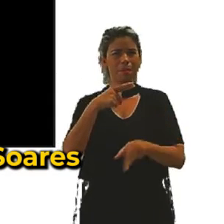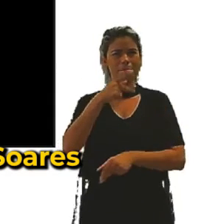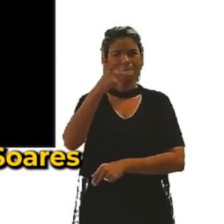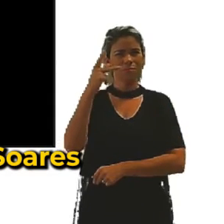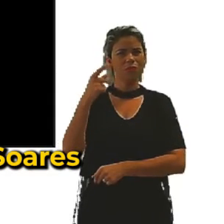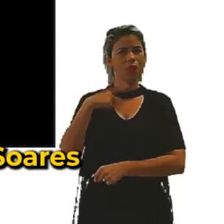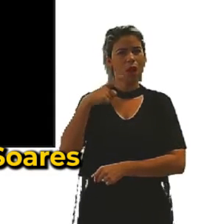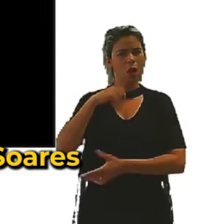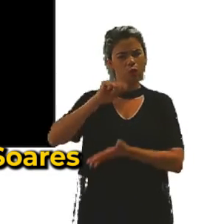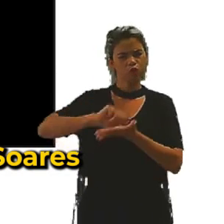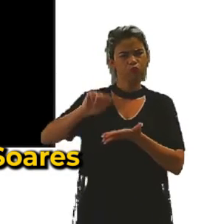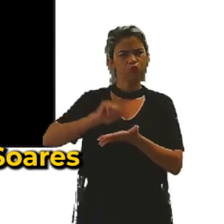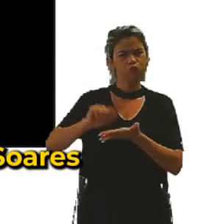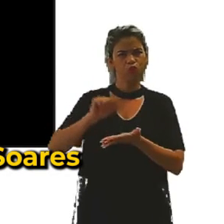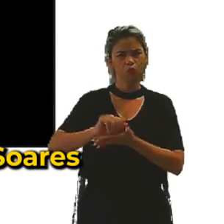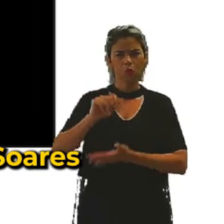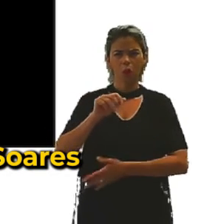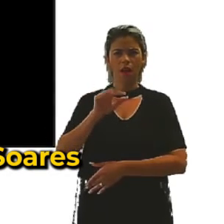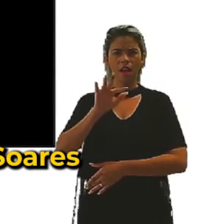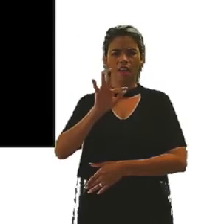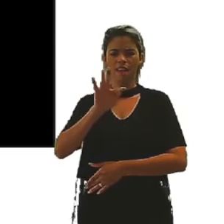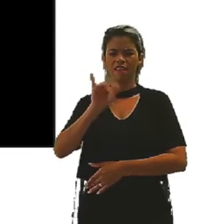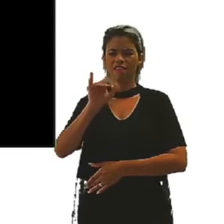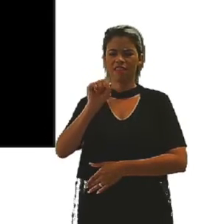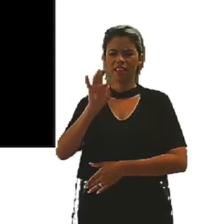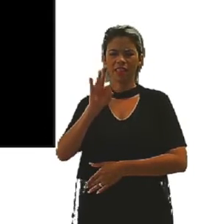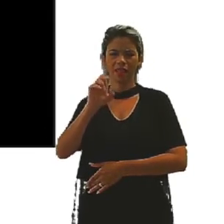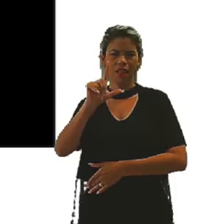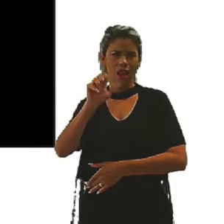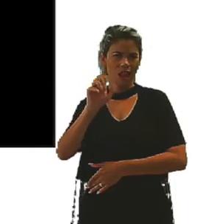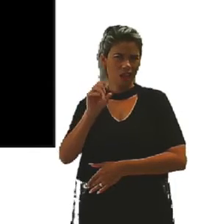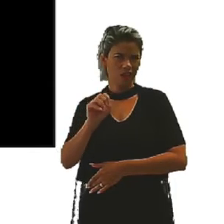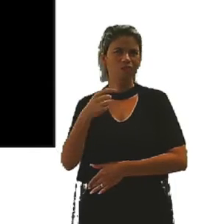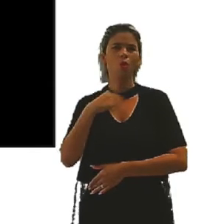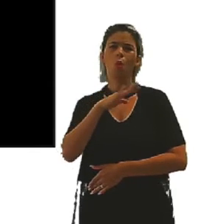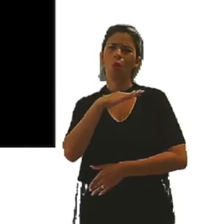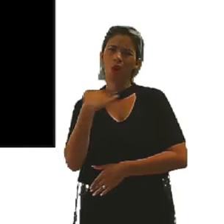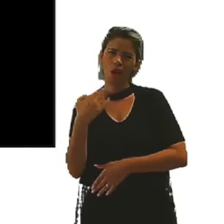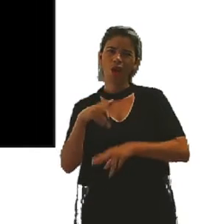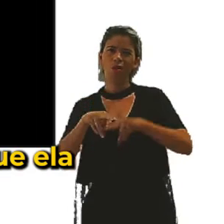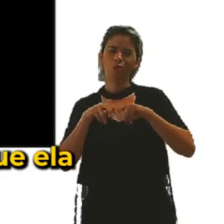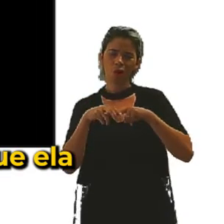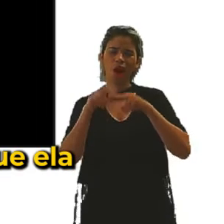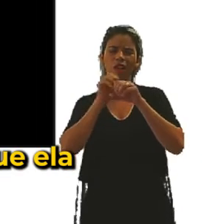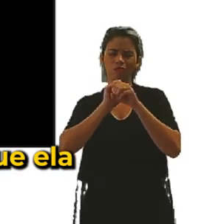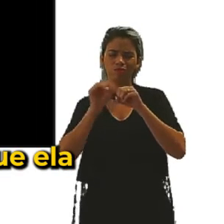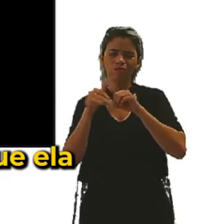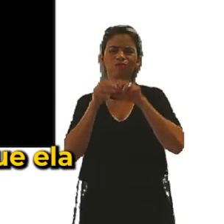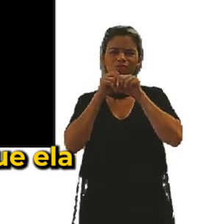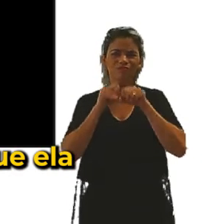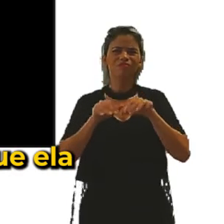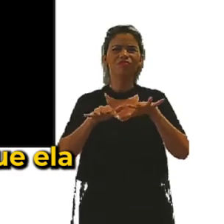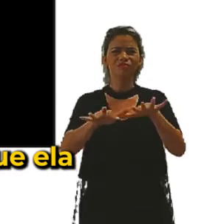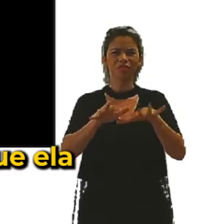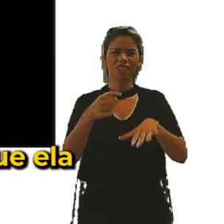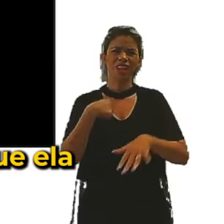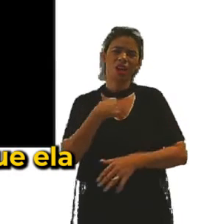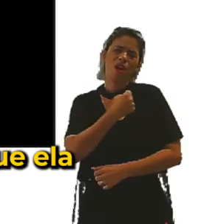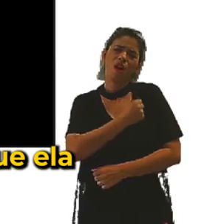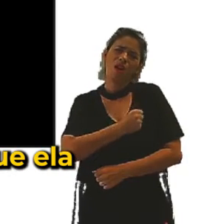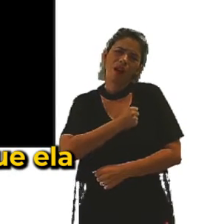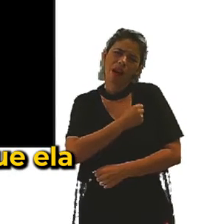a Soares, também morreu nesta pandemia, tivemos tantas perdas, né? Aqui minha minha saudade e